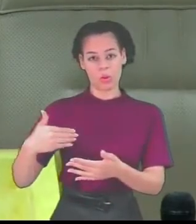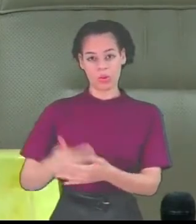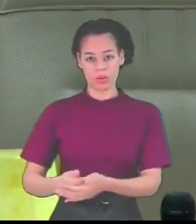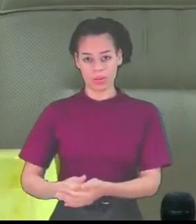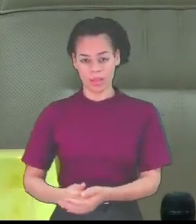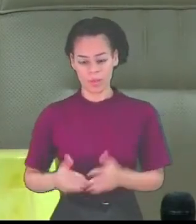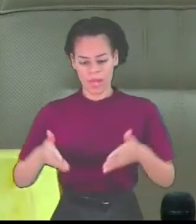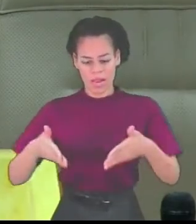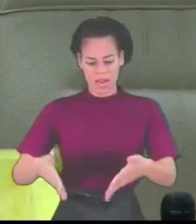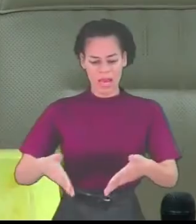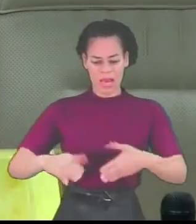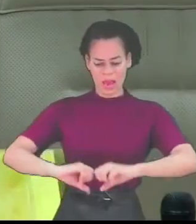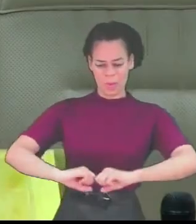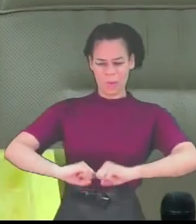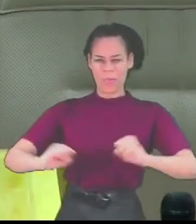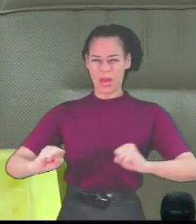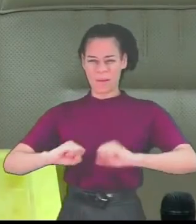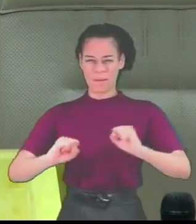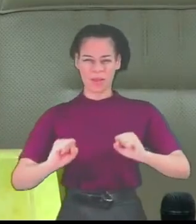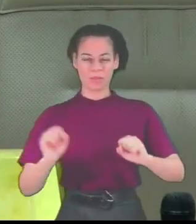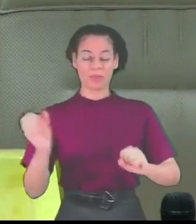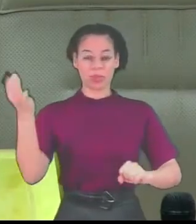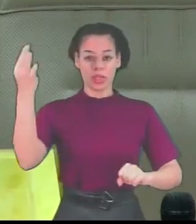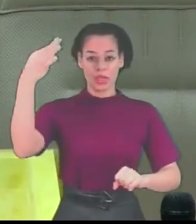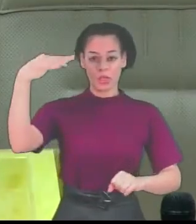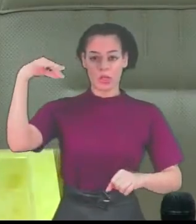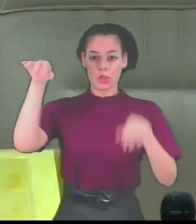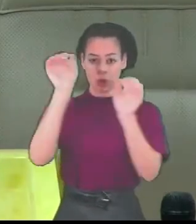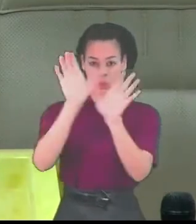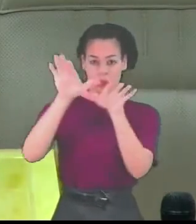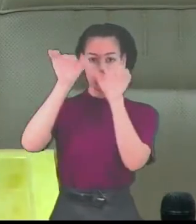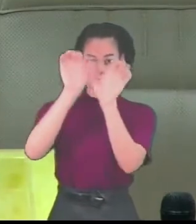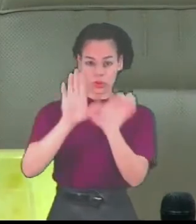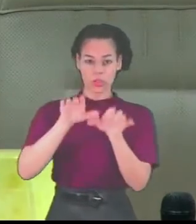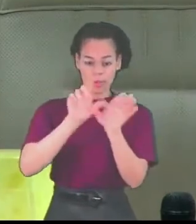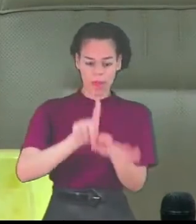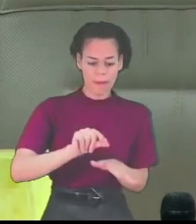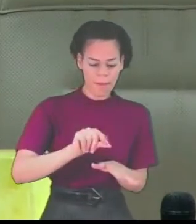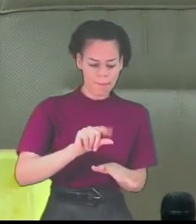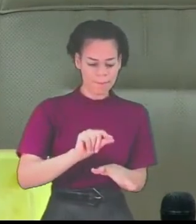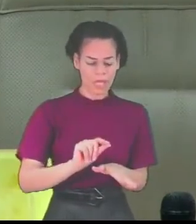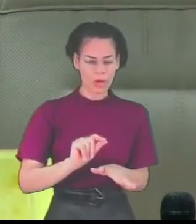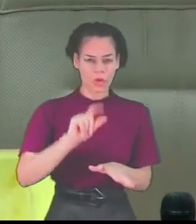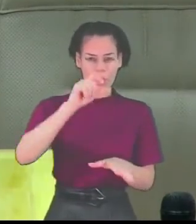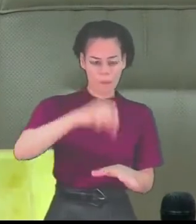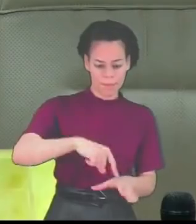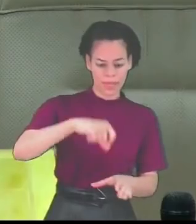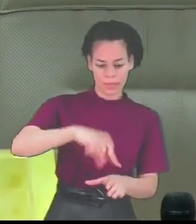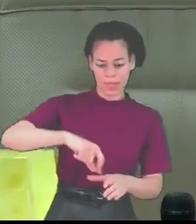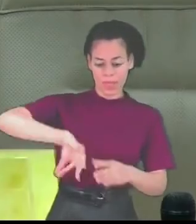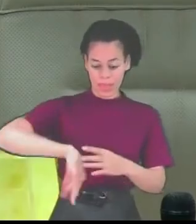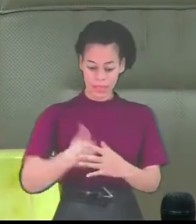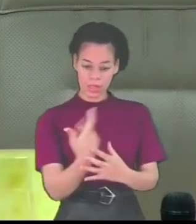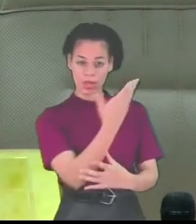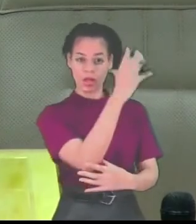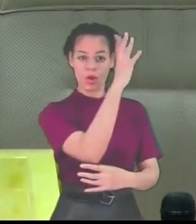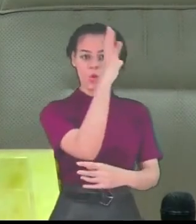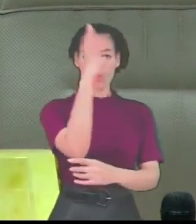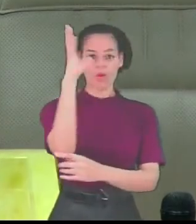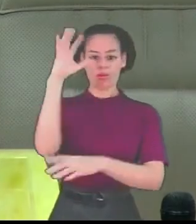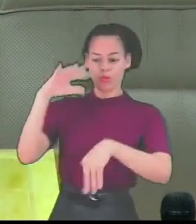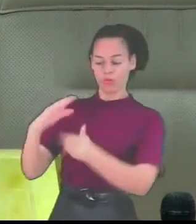racha hoje não sabe que os pássaros comem e coloca esse semente lá depois nós estamos árvore foi crescendo crescendo